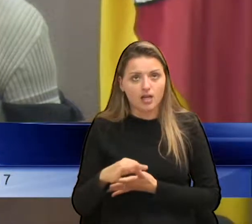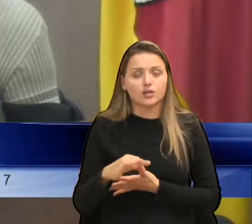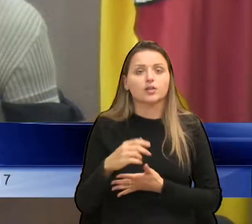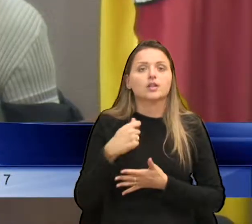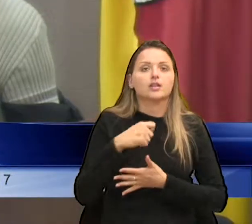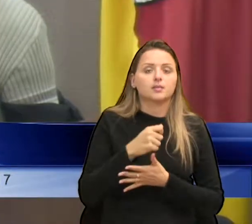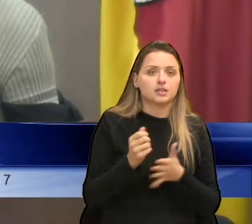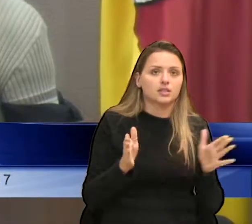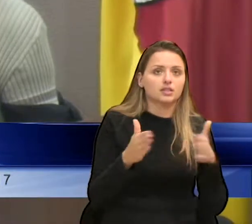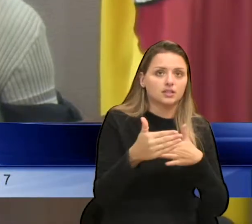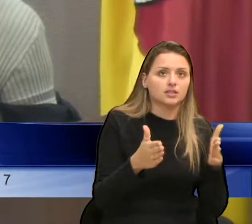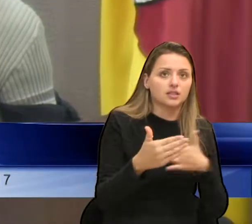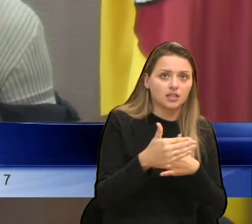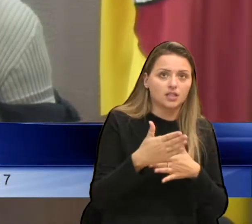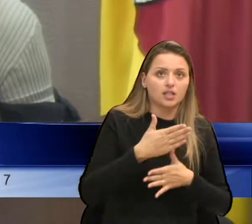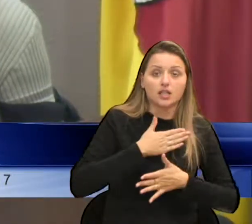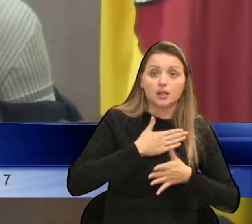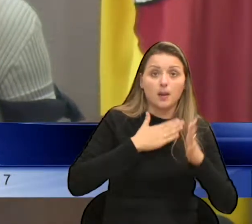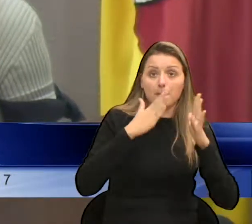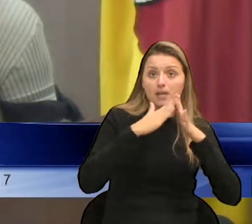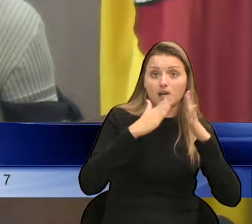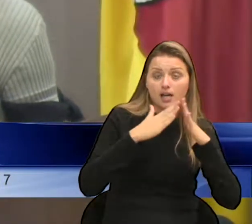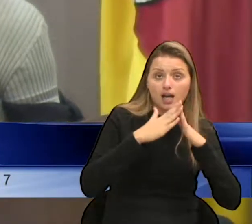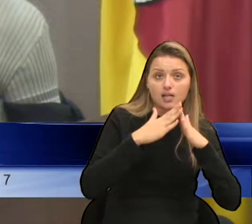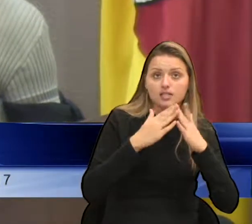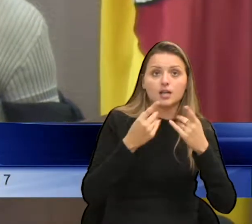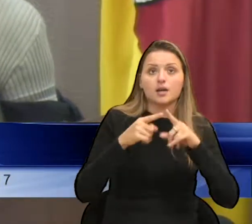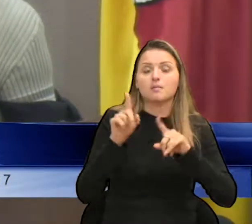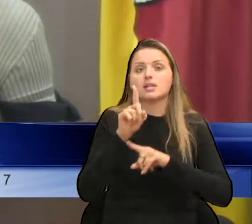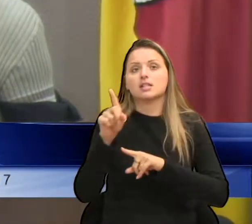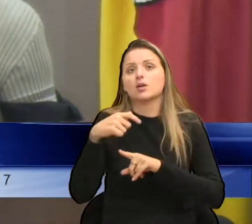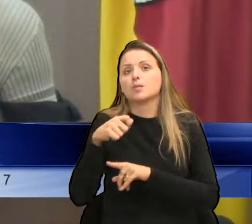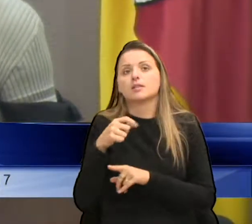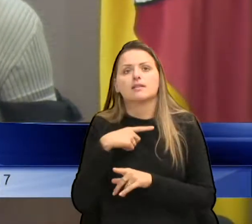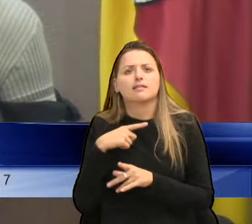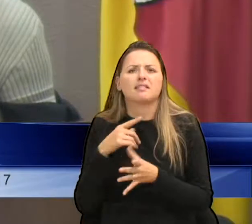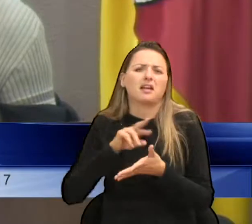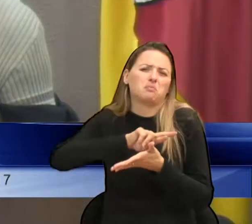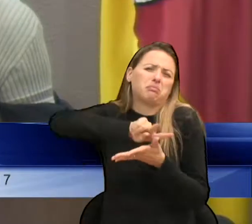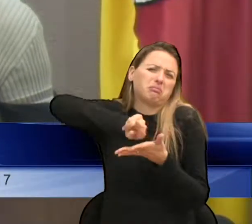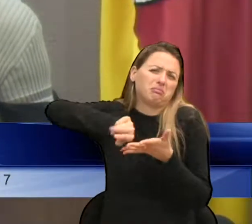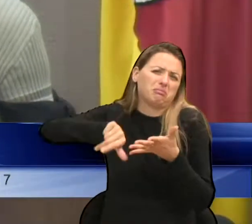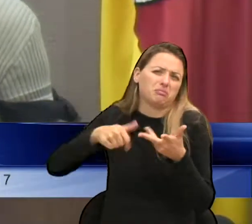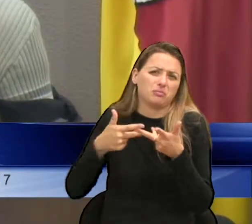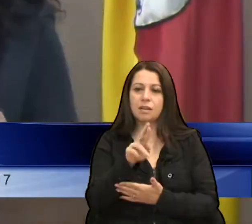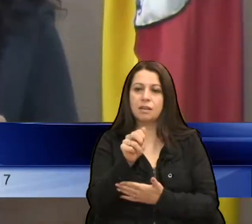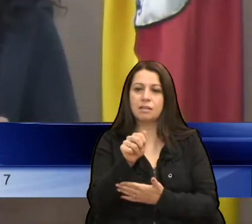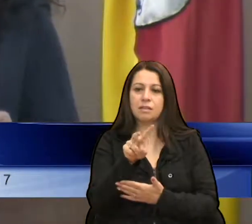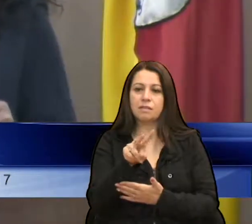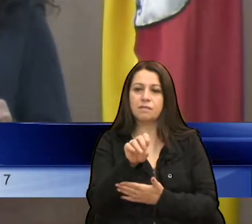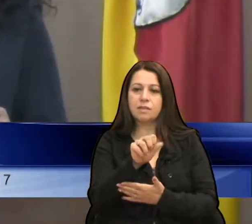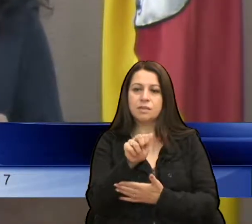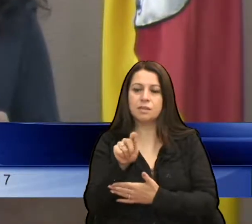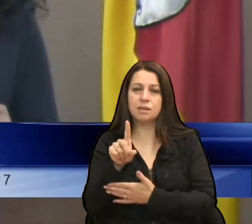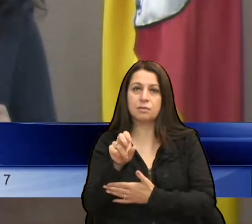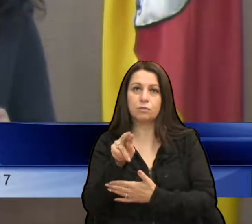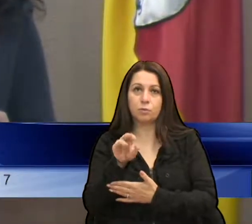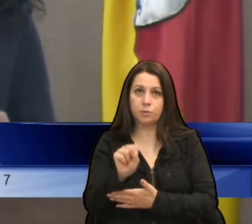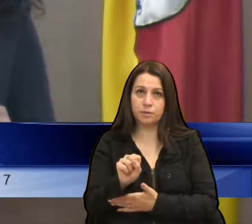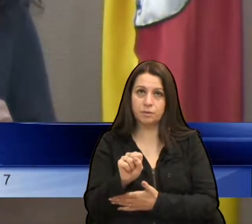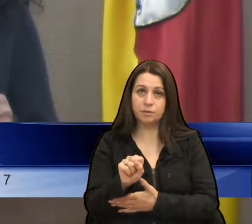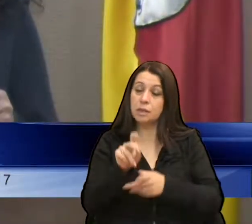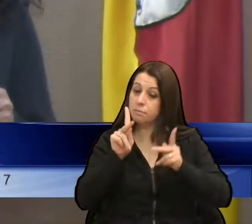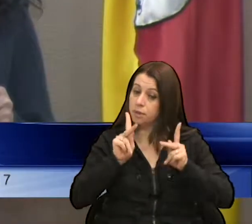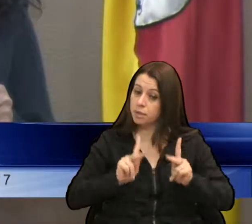rótulo que dizia o velho da minha casa isso mas não precisa de tanta coisa de tanta coisa nós somos pessoas